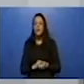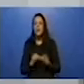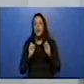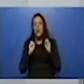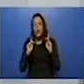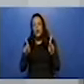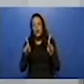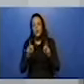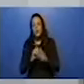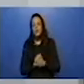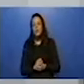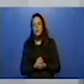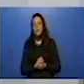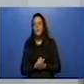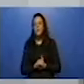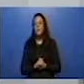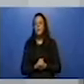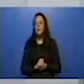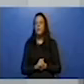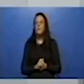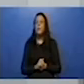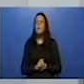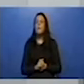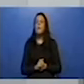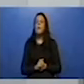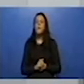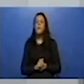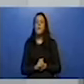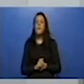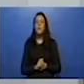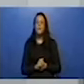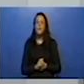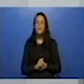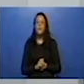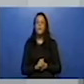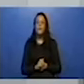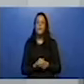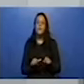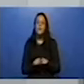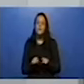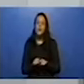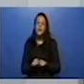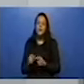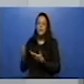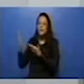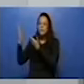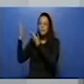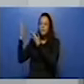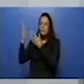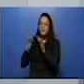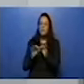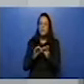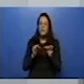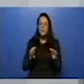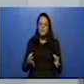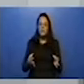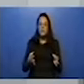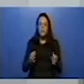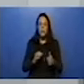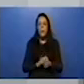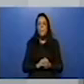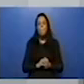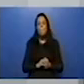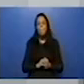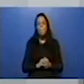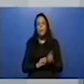something more. Vejam algo mais aqui. Tem aqui um caso que é mais simples ainda, que é o passado contínuo,